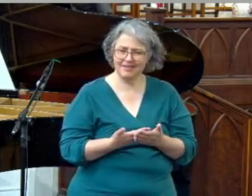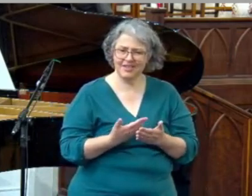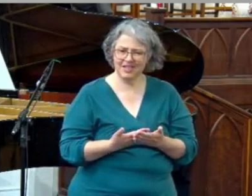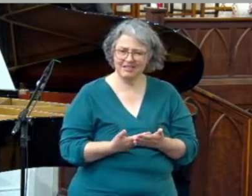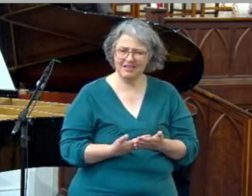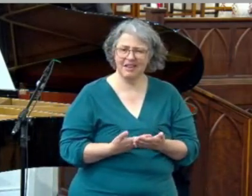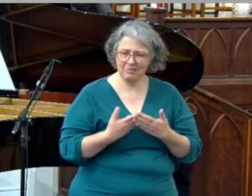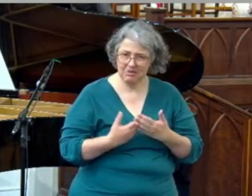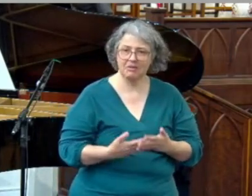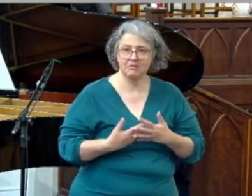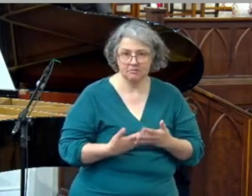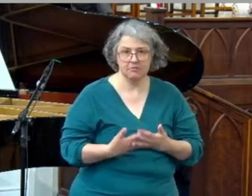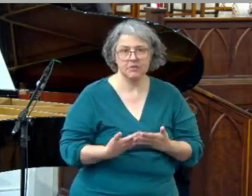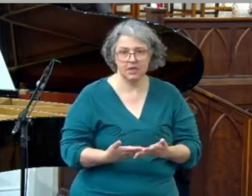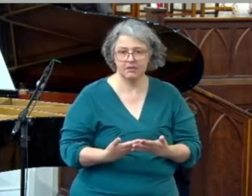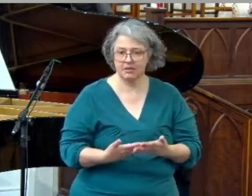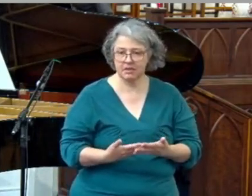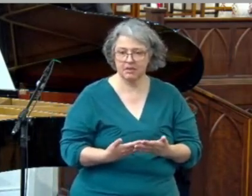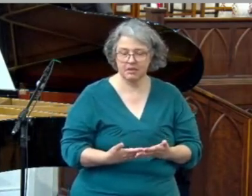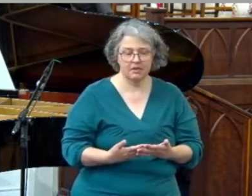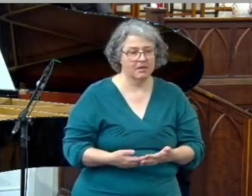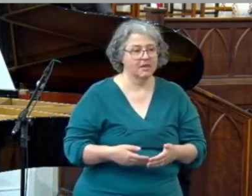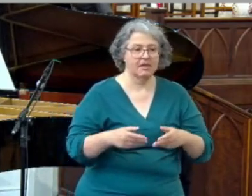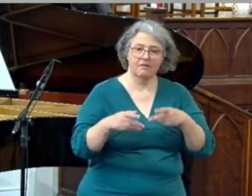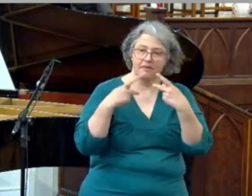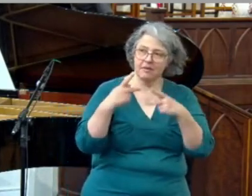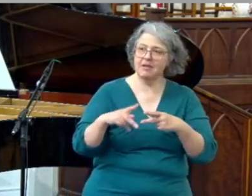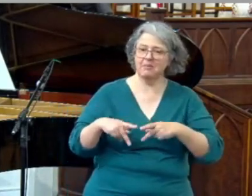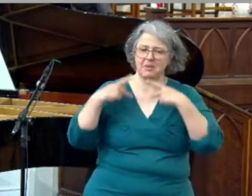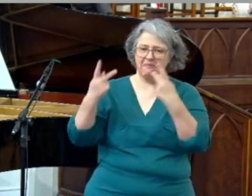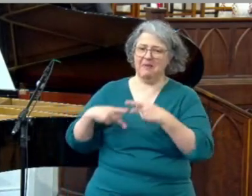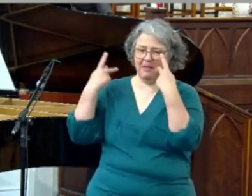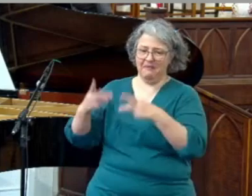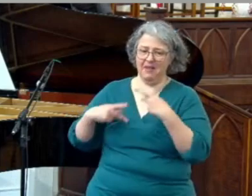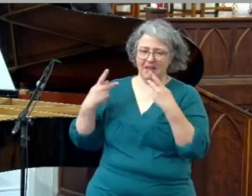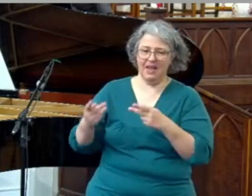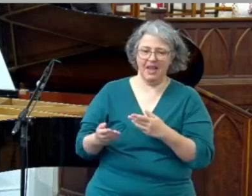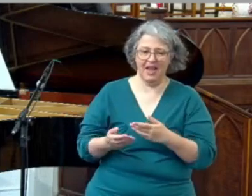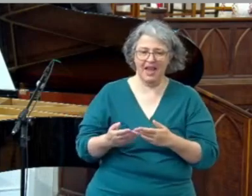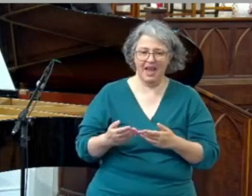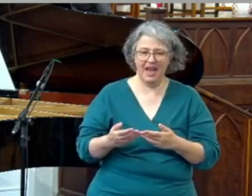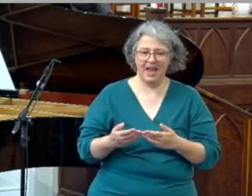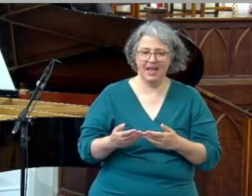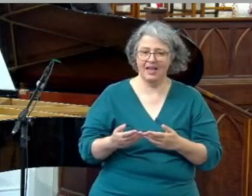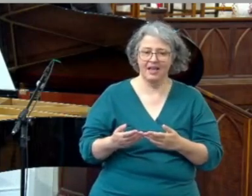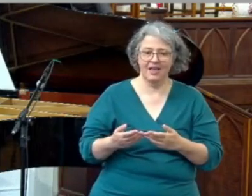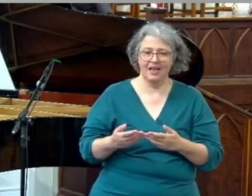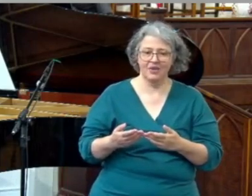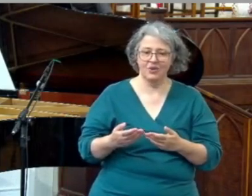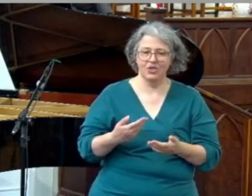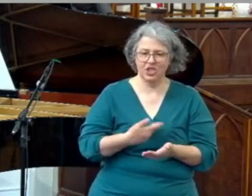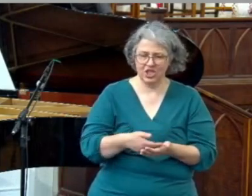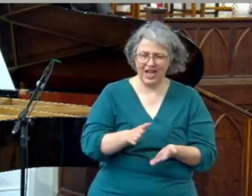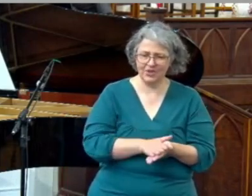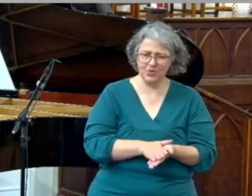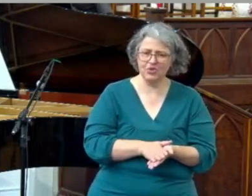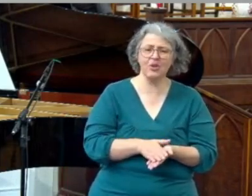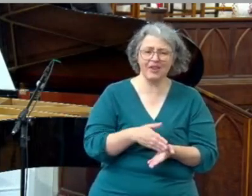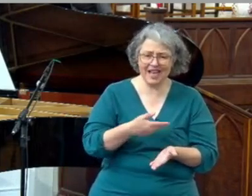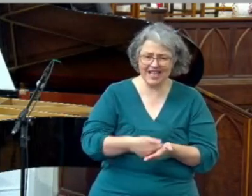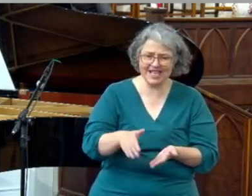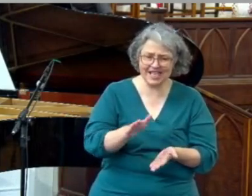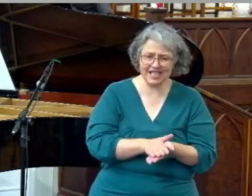ou insistimos na pregação com algumas pessoas que estão rejeitando, que estão menosprezando, que